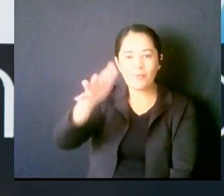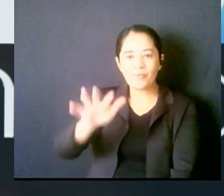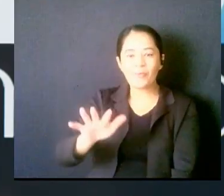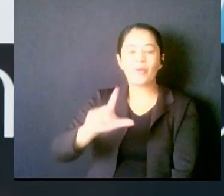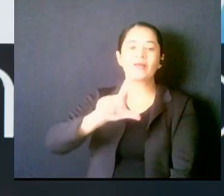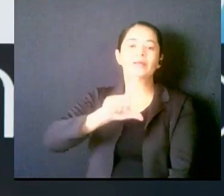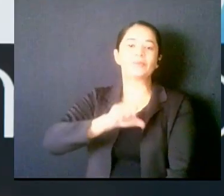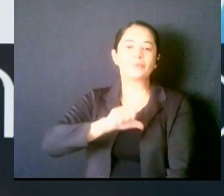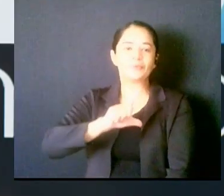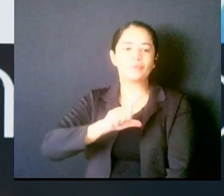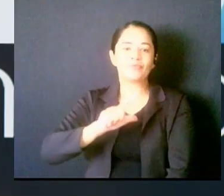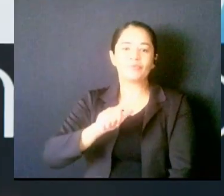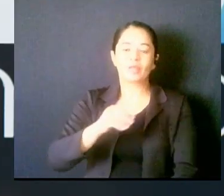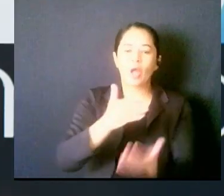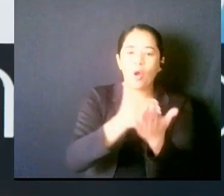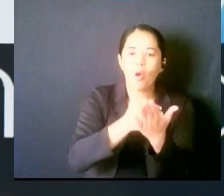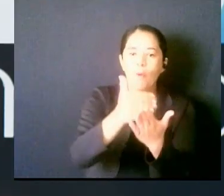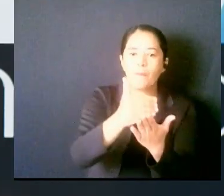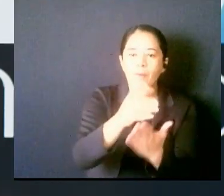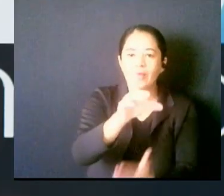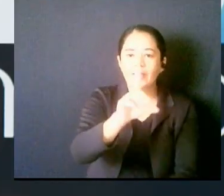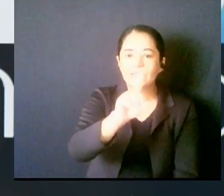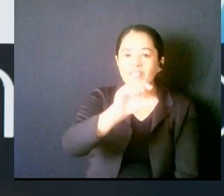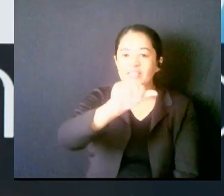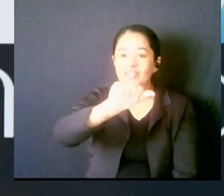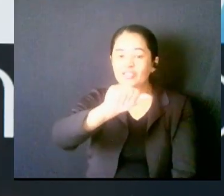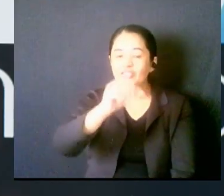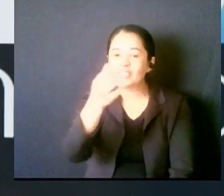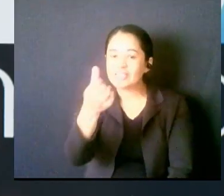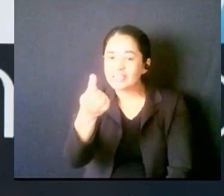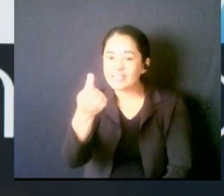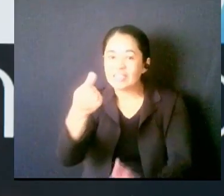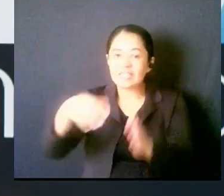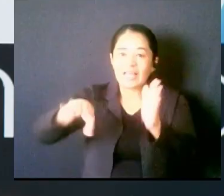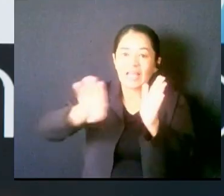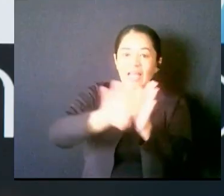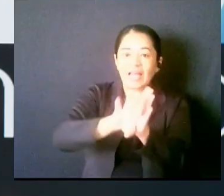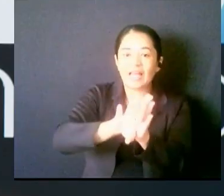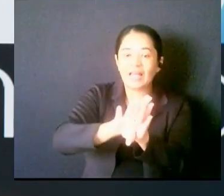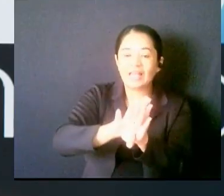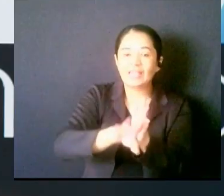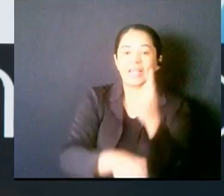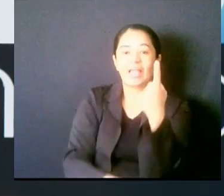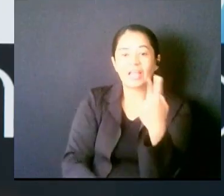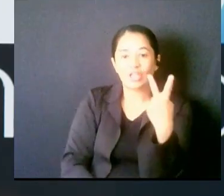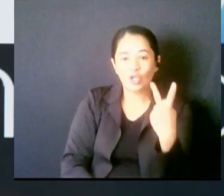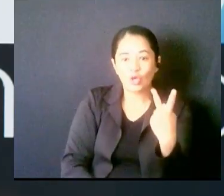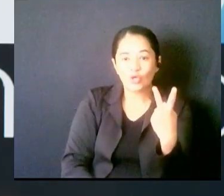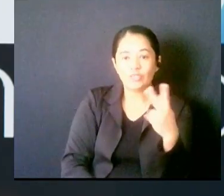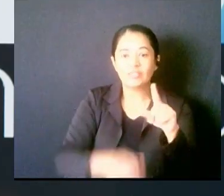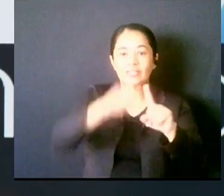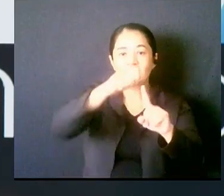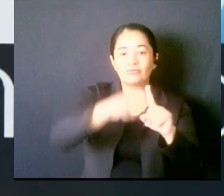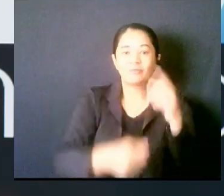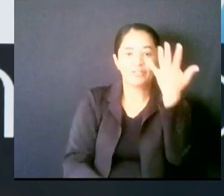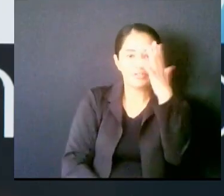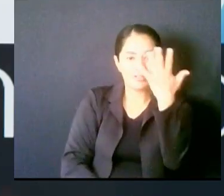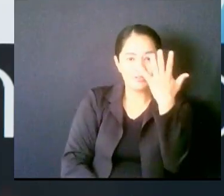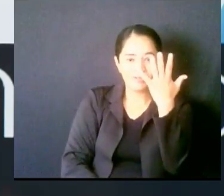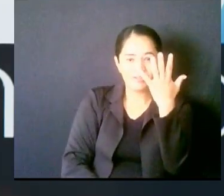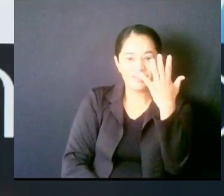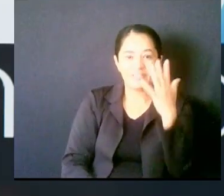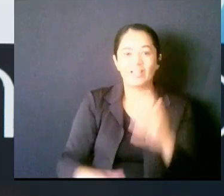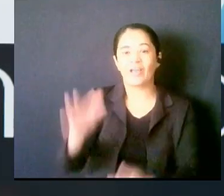dia 6, que é quinta-feira, até o dia 12 de fevereiro. A ação é promovida pela Federação Nacional das